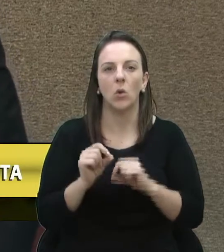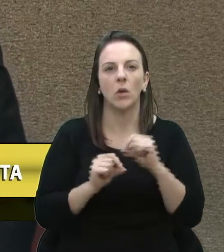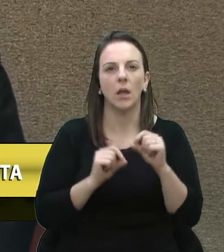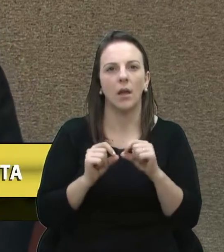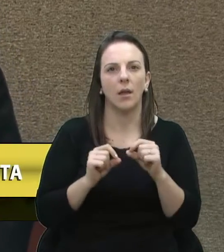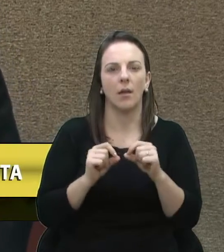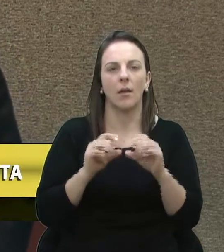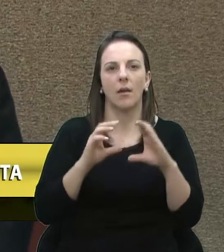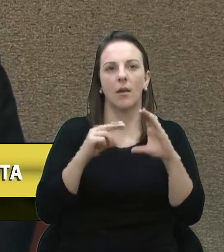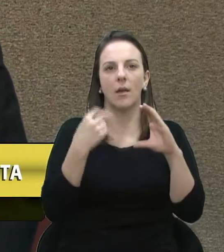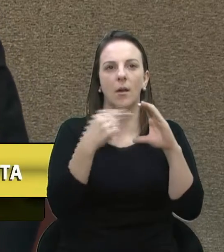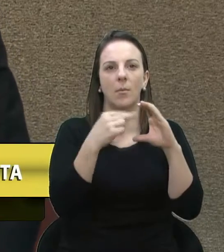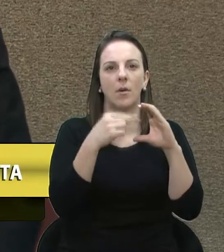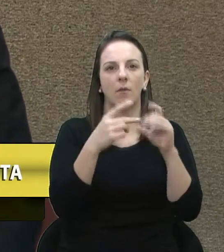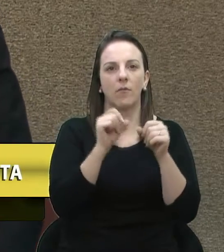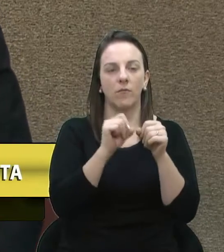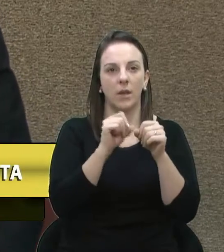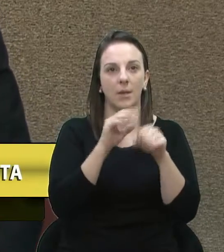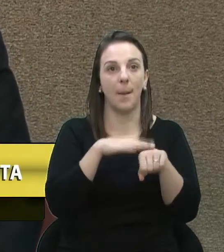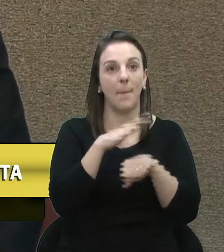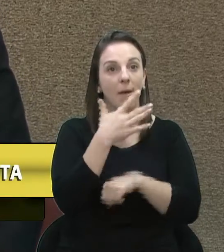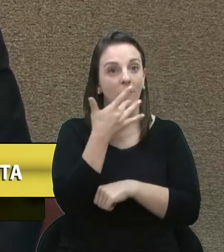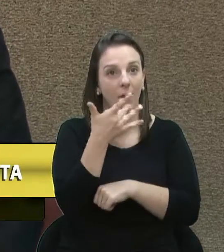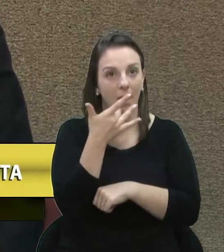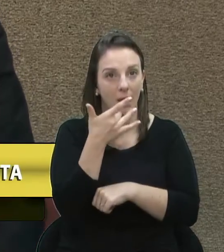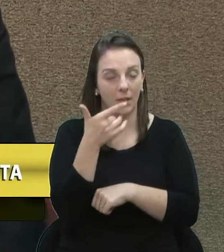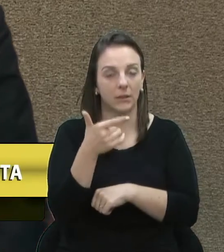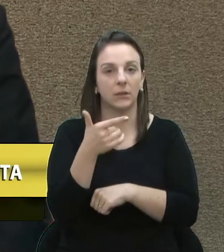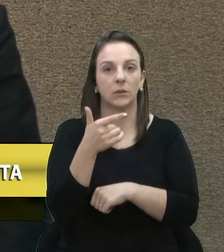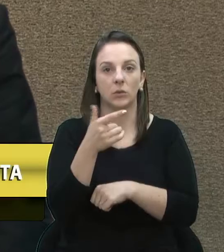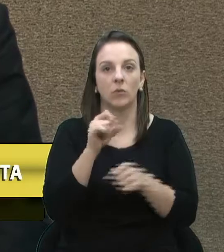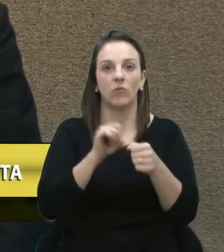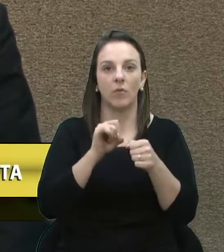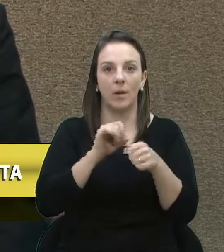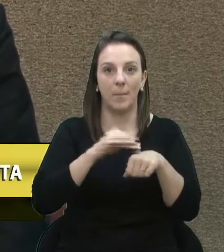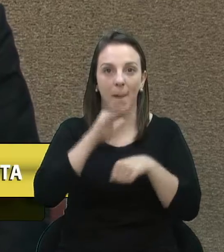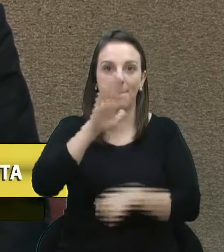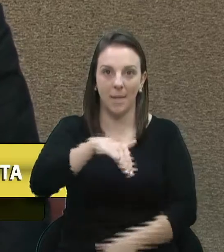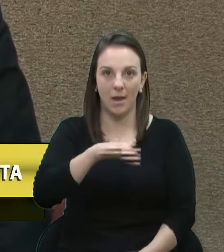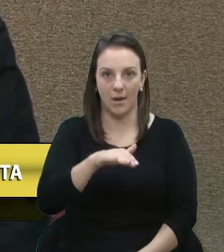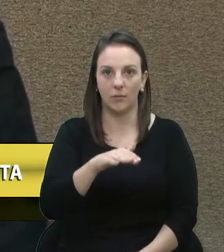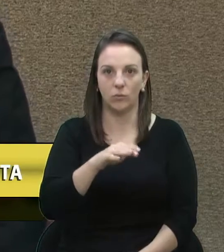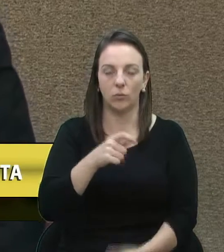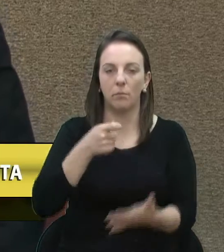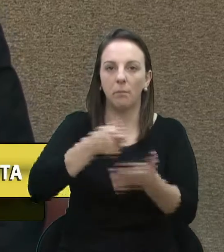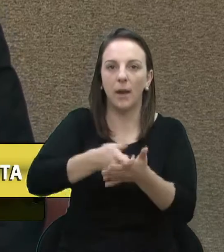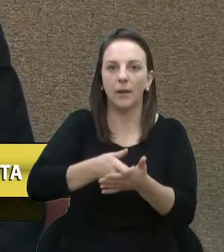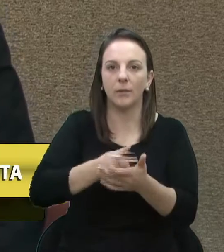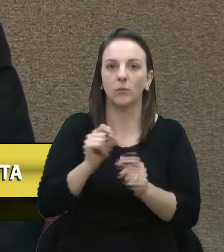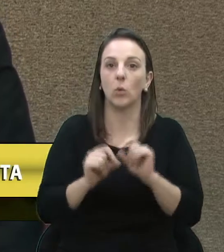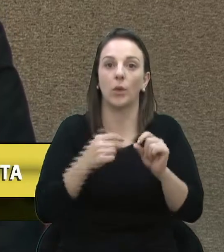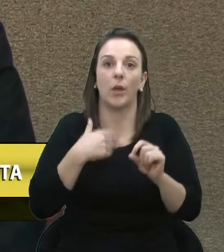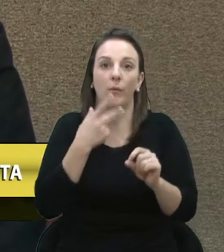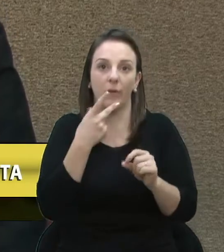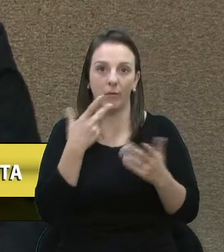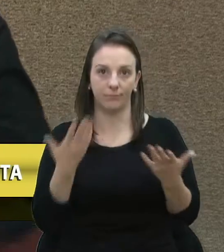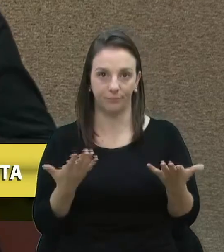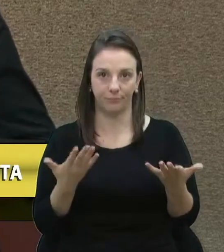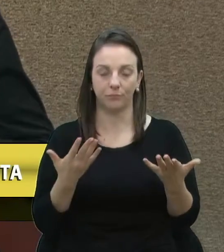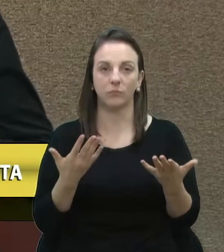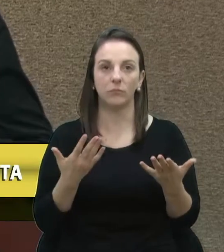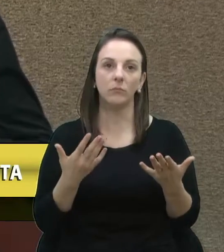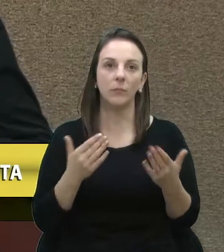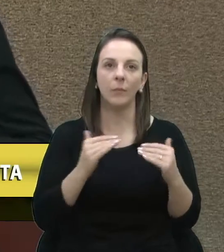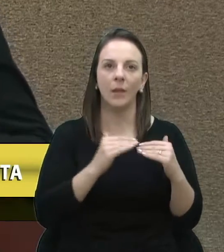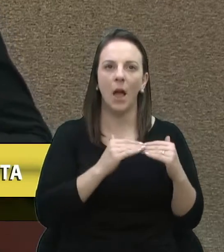para facilitar que a passagem se tornasse mais barata, o que eu posso dizer? Com os aumentos, e eu digo